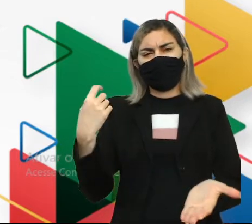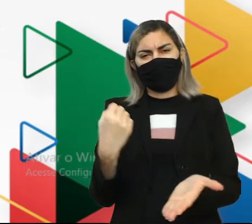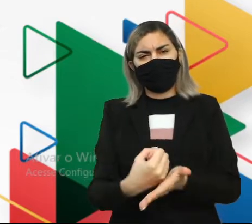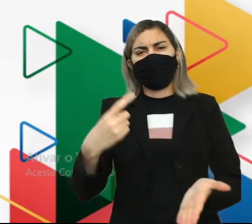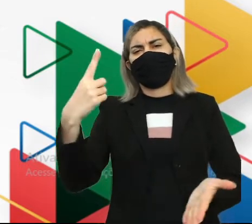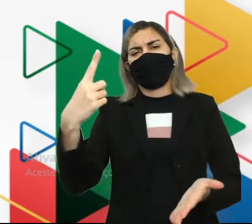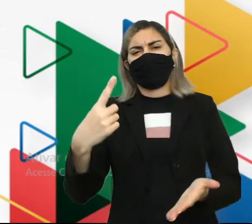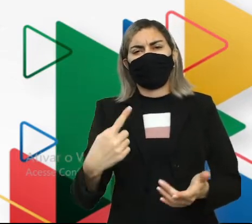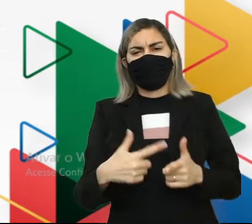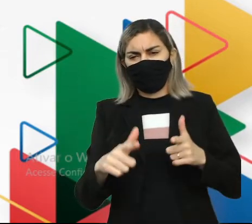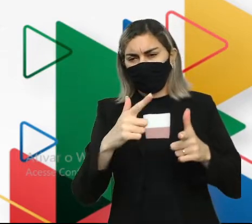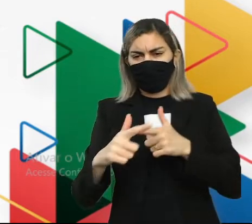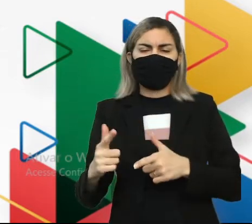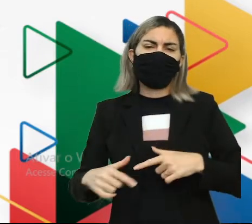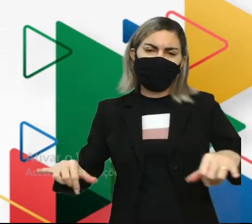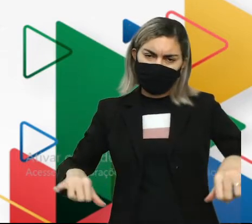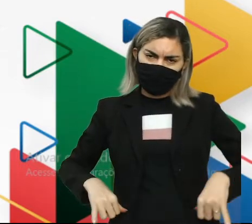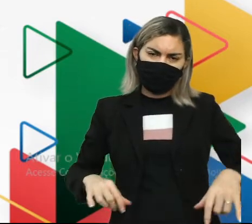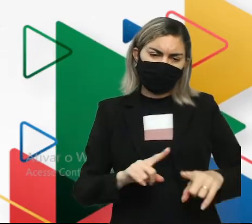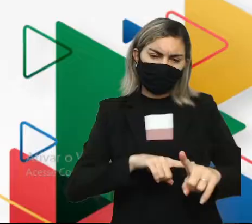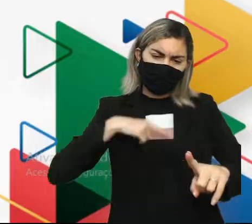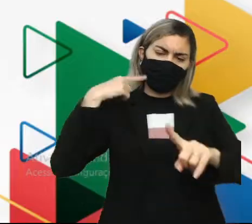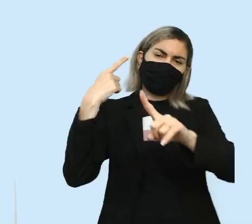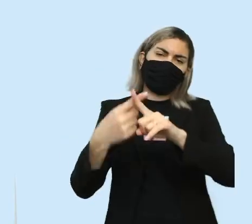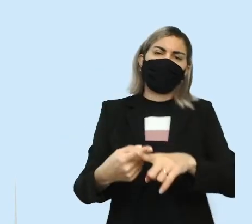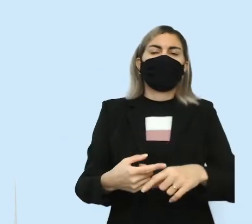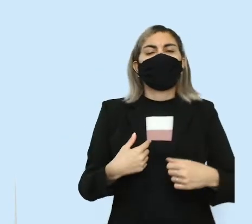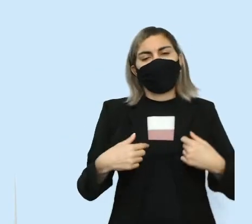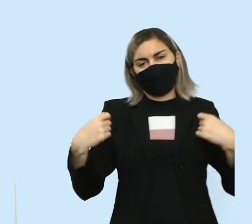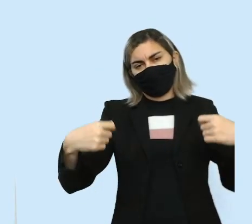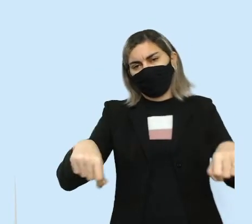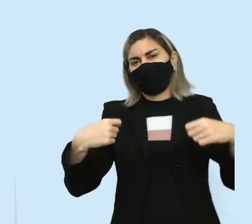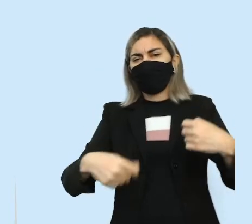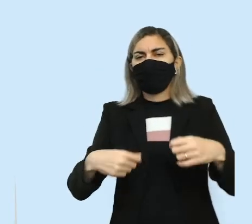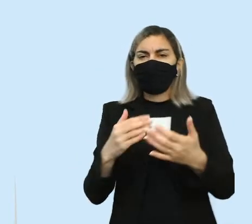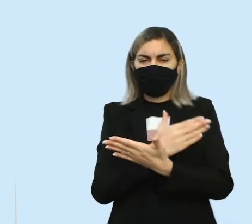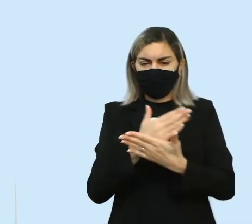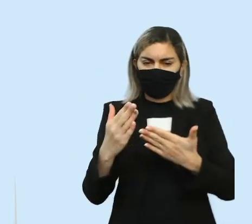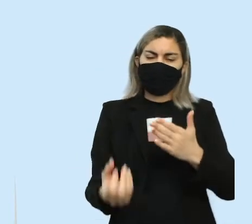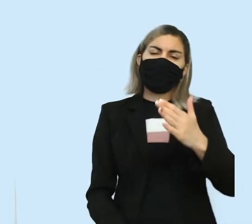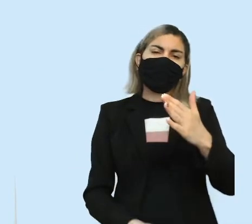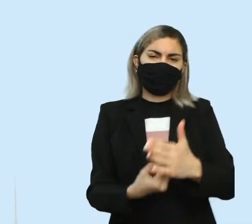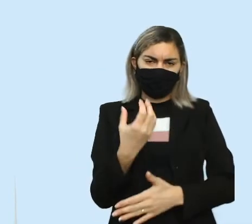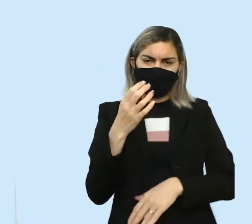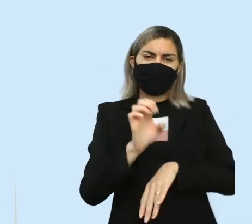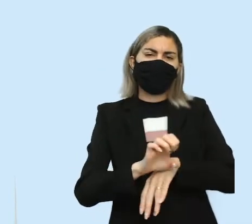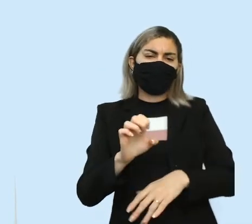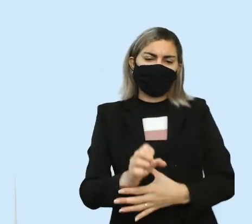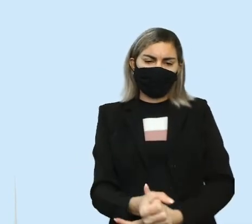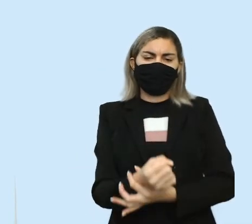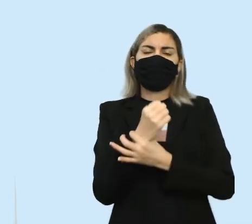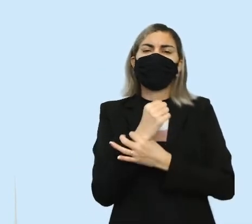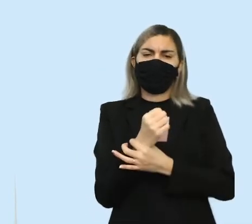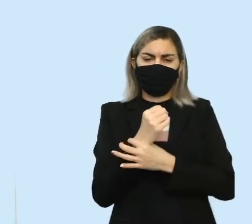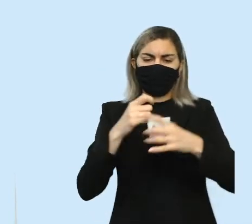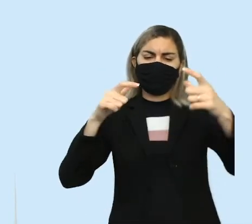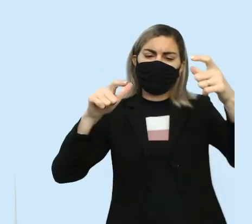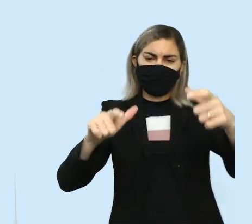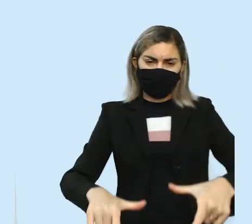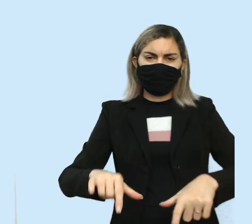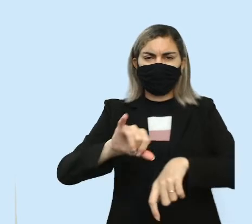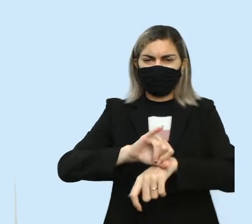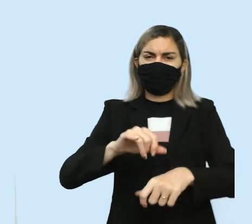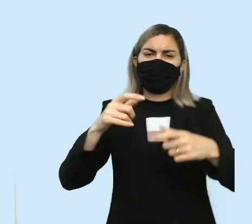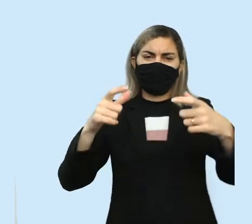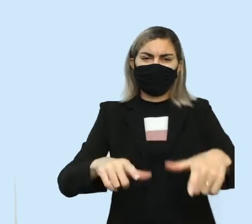pelo Holocausto, que era um sofrimento ainda maior também, a gente precisava de alguma forma criar esse Estado para garantir a localização